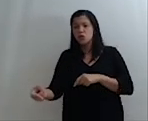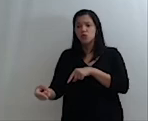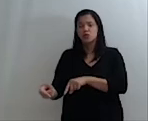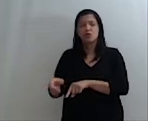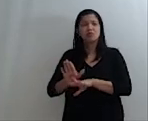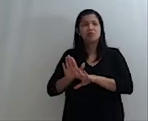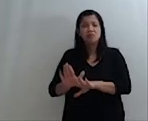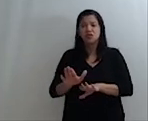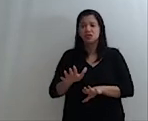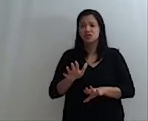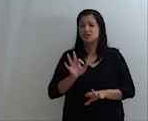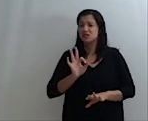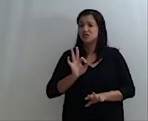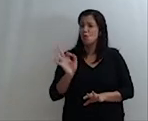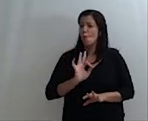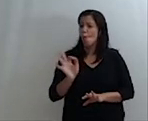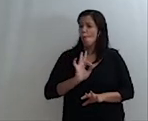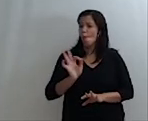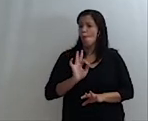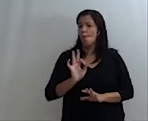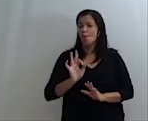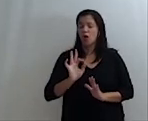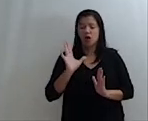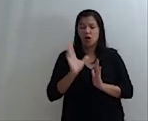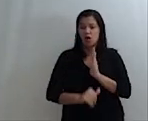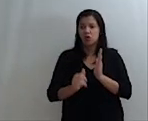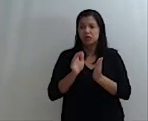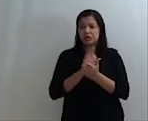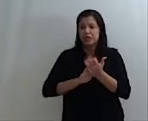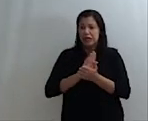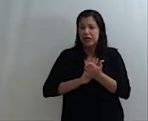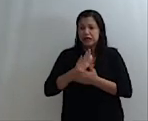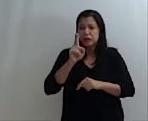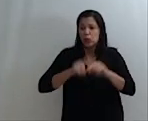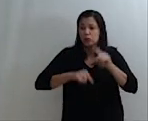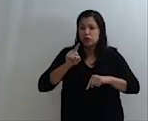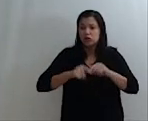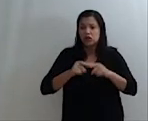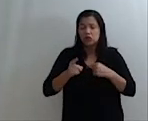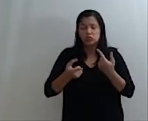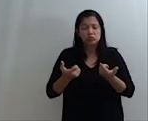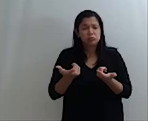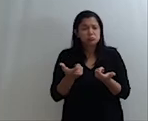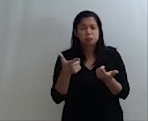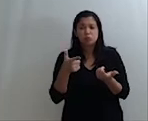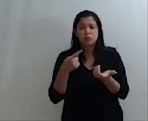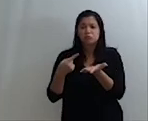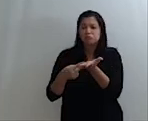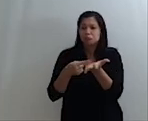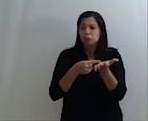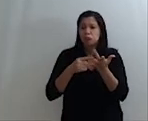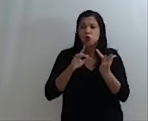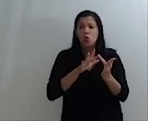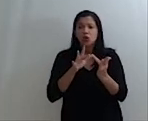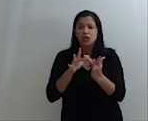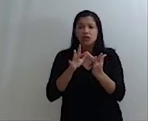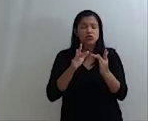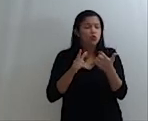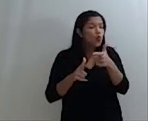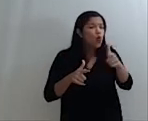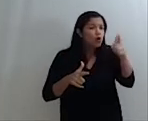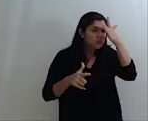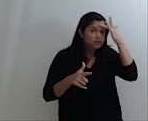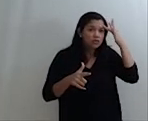objeto foi encontrado na posse desse corréu não há ligação alguma entre ele e os demais de modo que eu